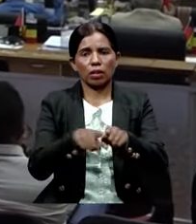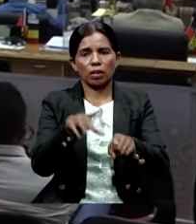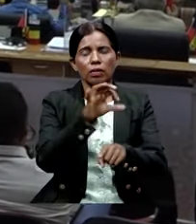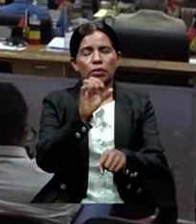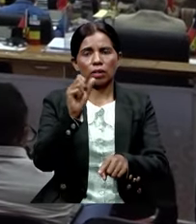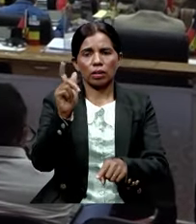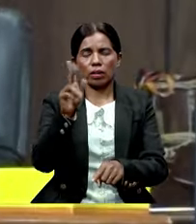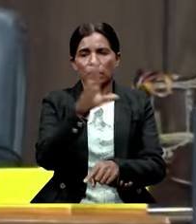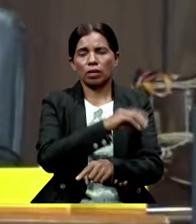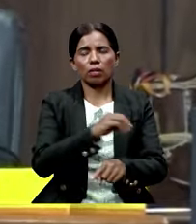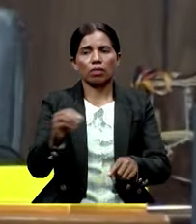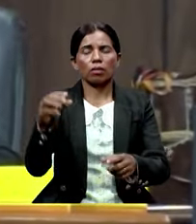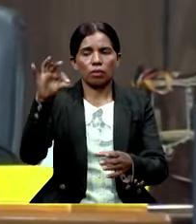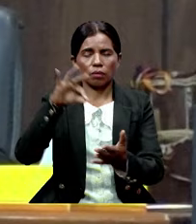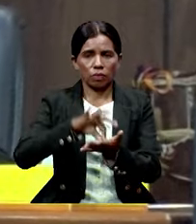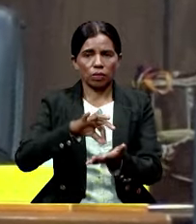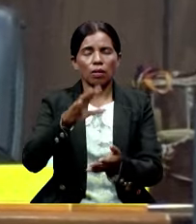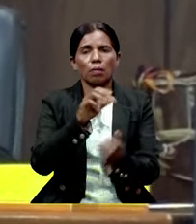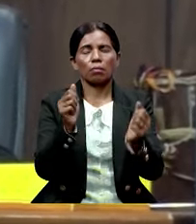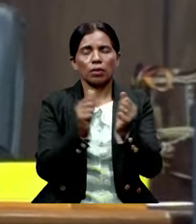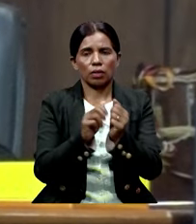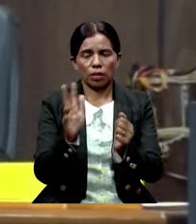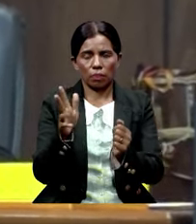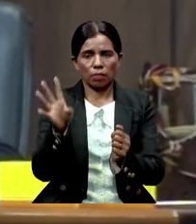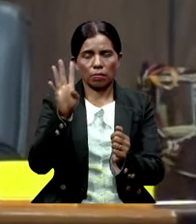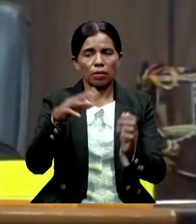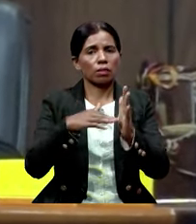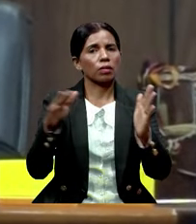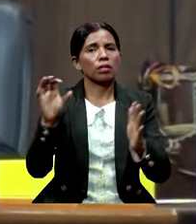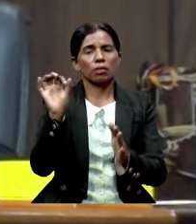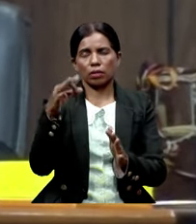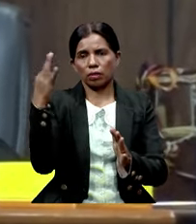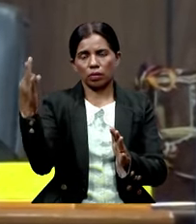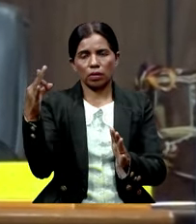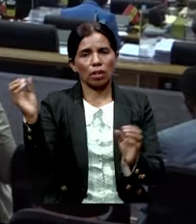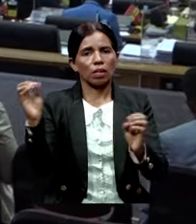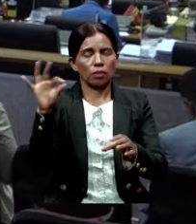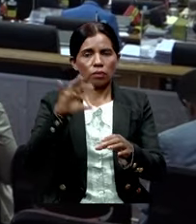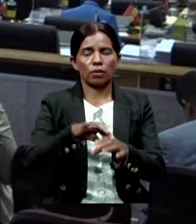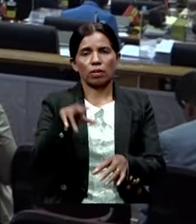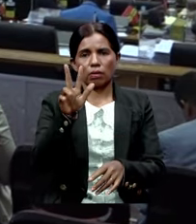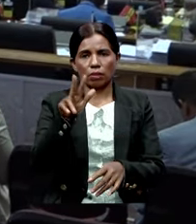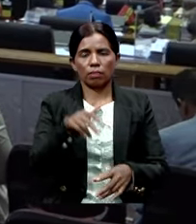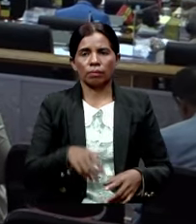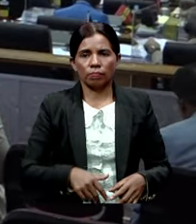Reino Unido o voto a favor to nur sin hat contra sanur sin sia. Abstenção tolo. Adriano Verdial, Zemir Santos, Ziemen.